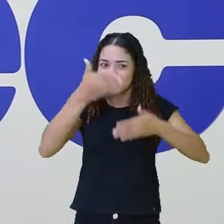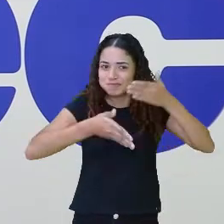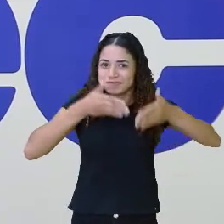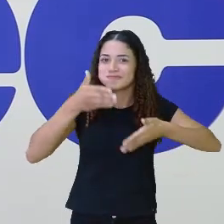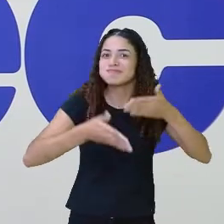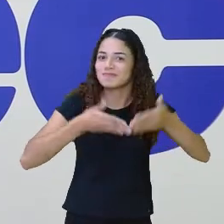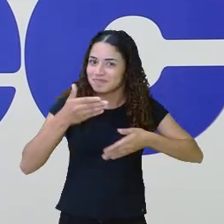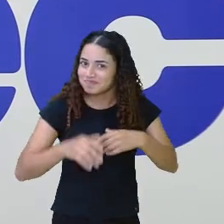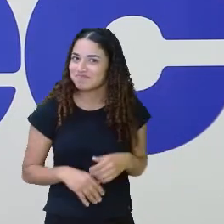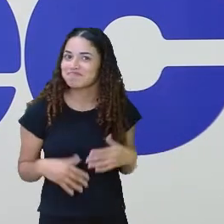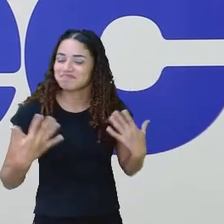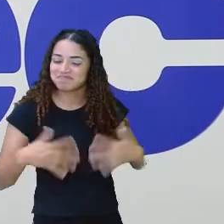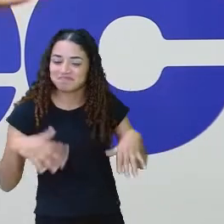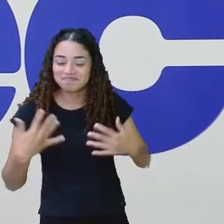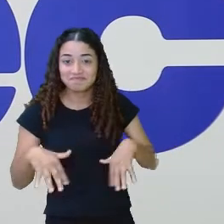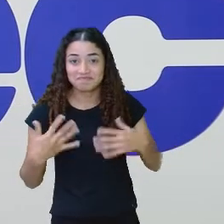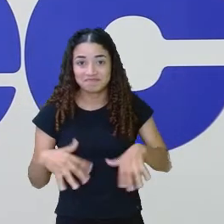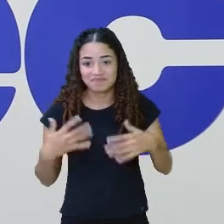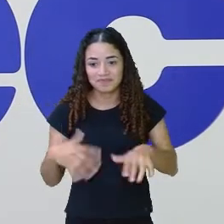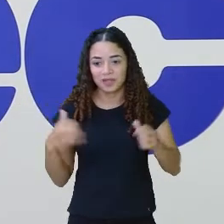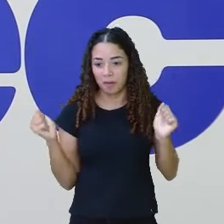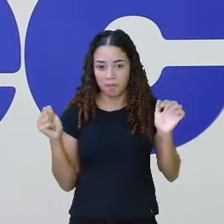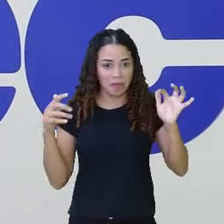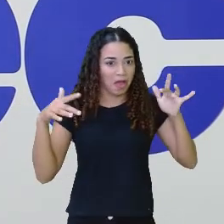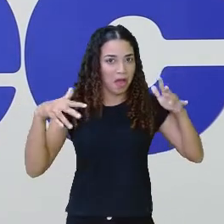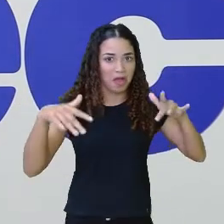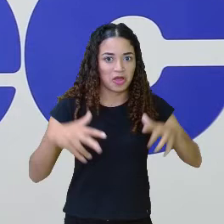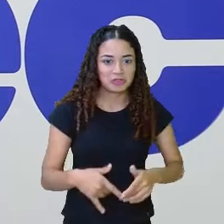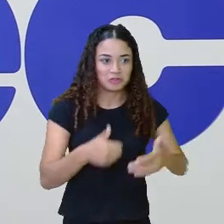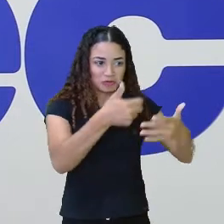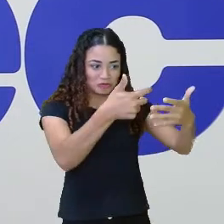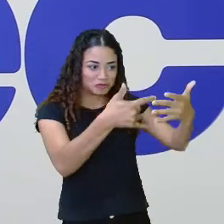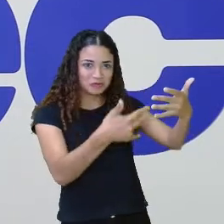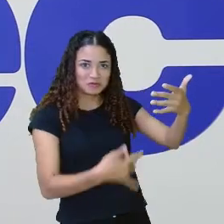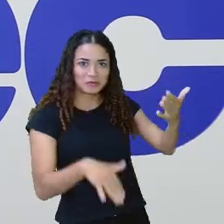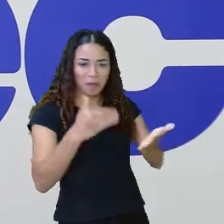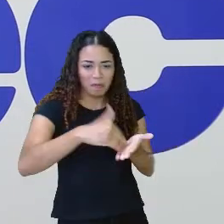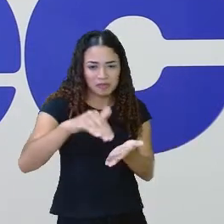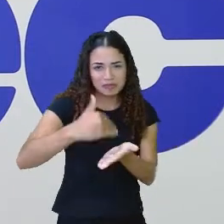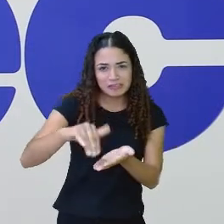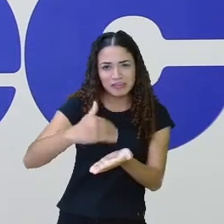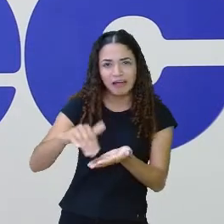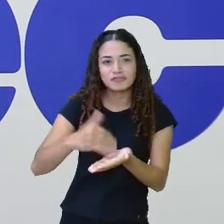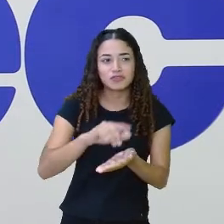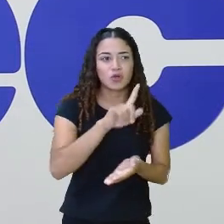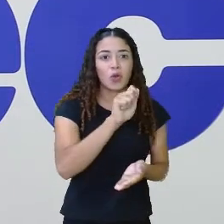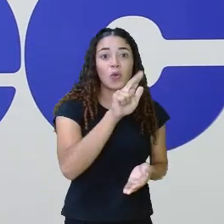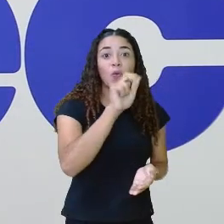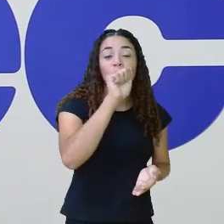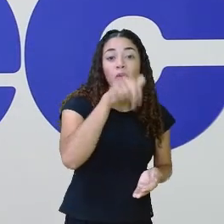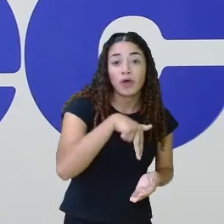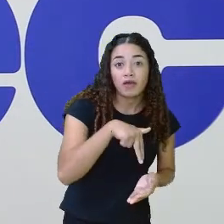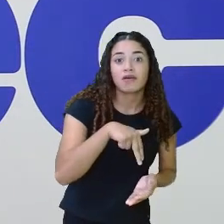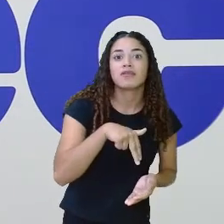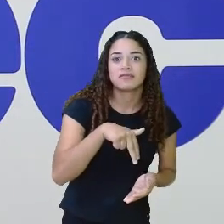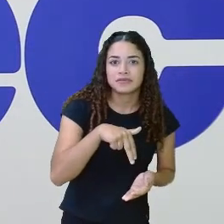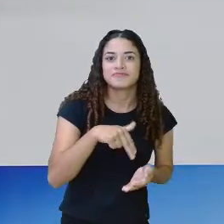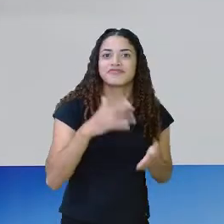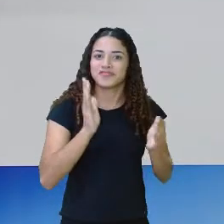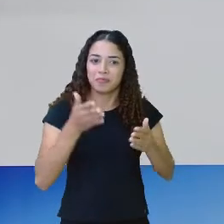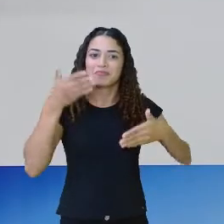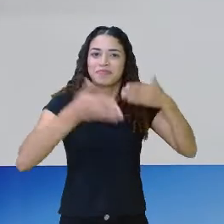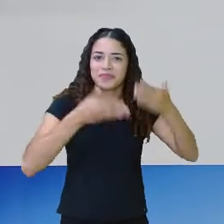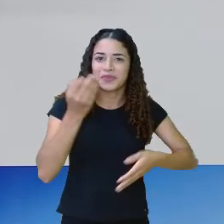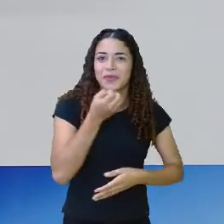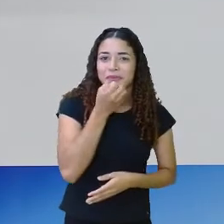viu? Olha! E agora que eu acessei, veio uma chuva assim, ó, de mensagem. O Luan, como sempre, né, da Matias. A Anne está por aí já